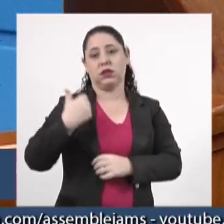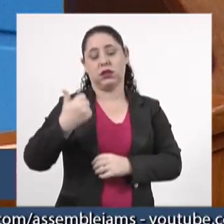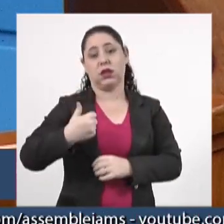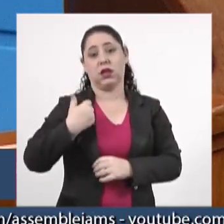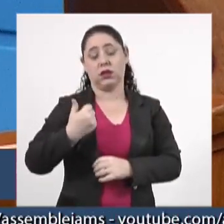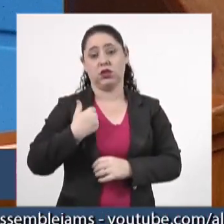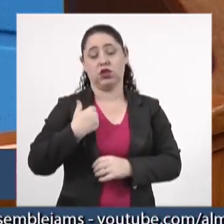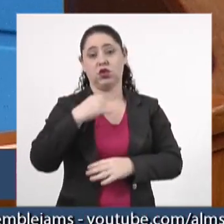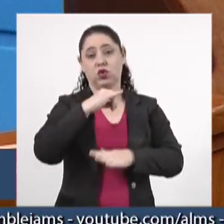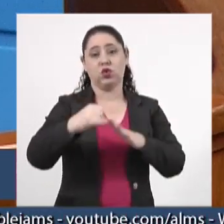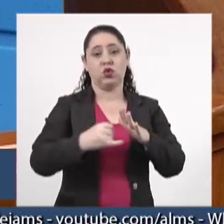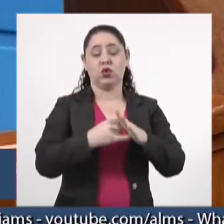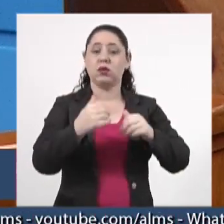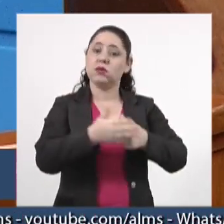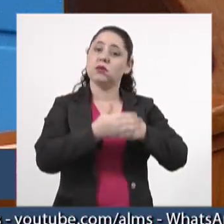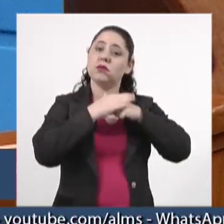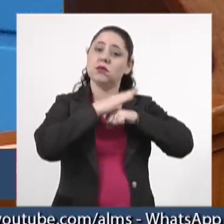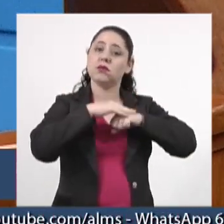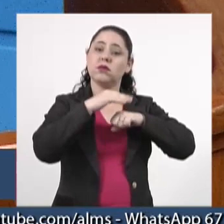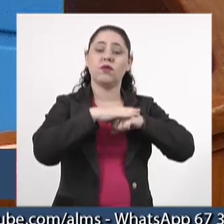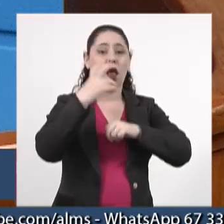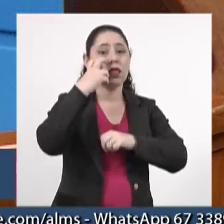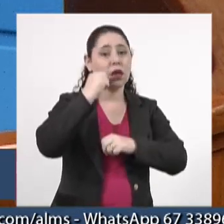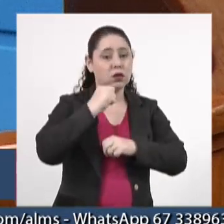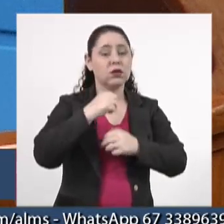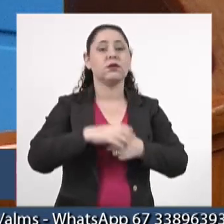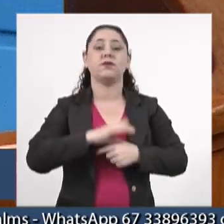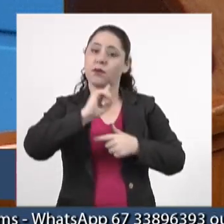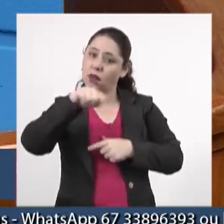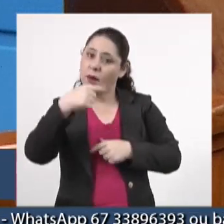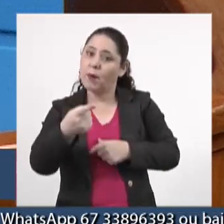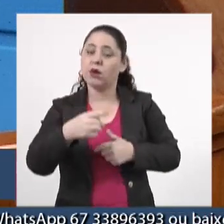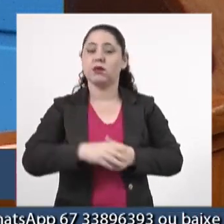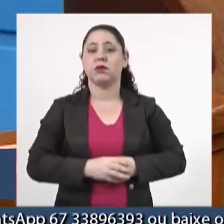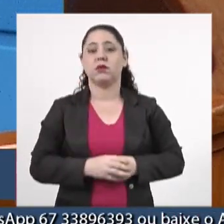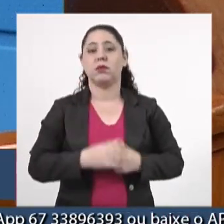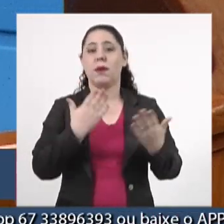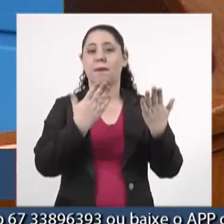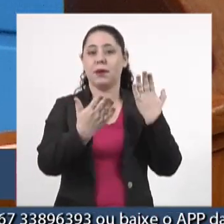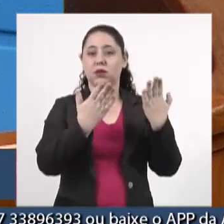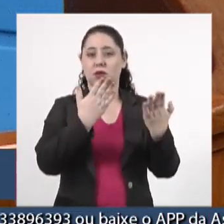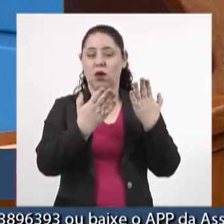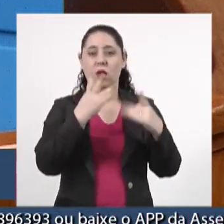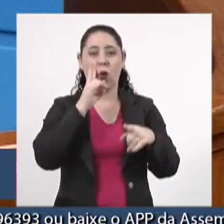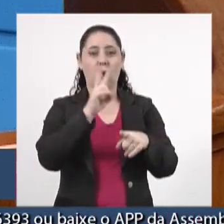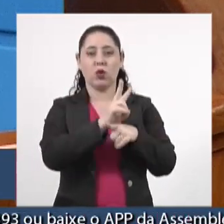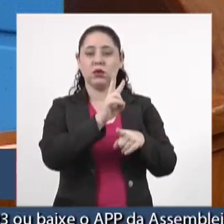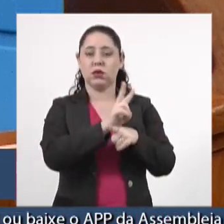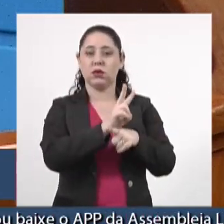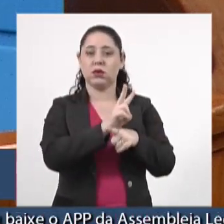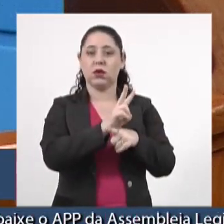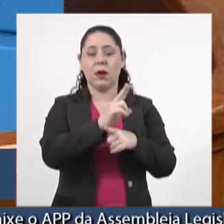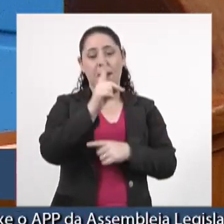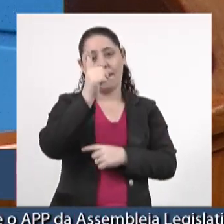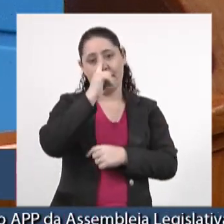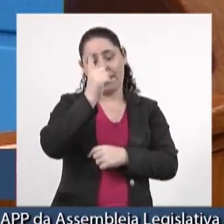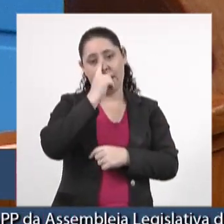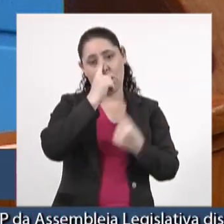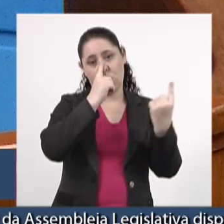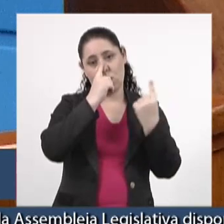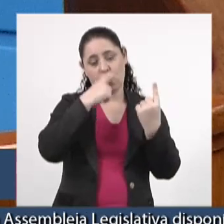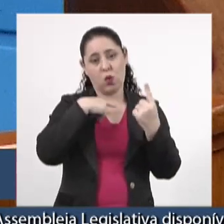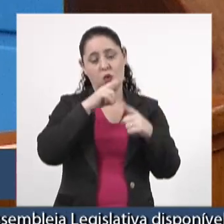na instituição de acolhimento, e ela foi adotada, posteriormente adotada por uma psicóloga que era uma mãe solo e